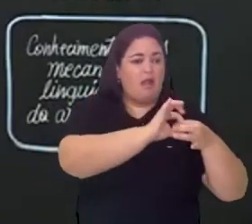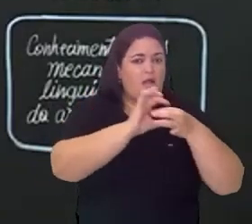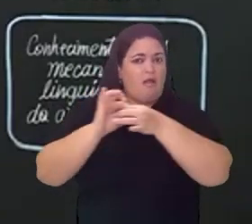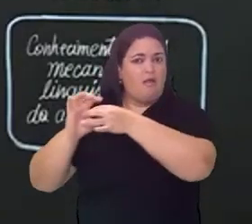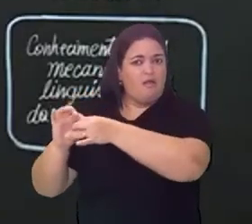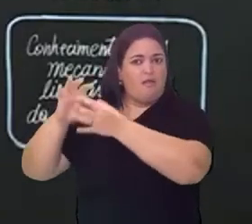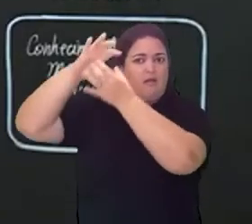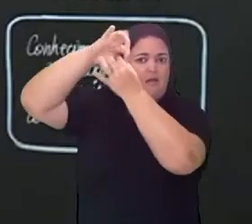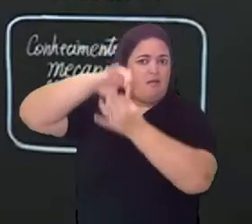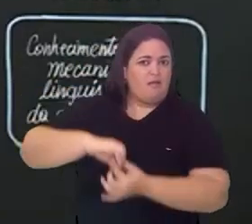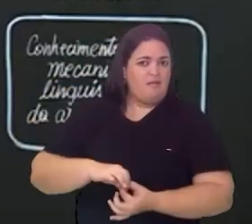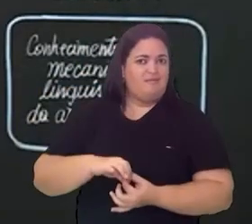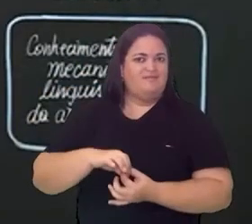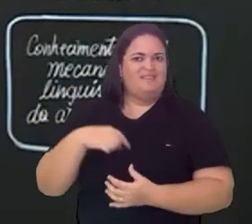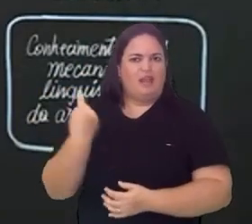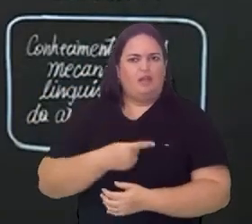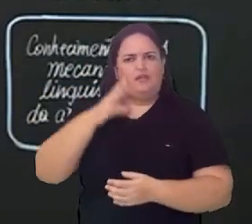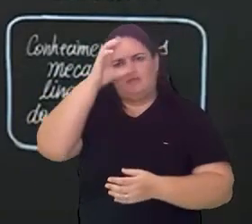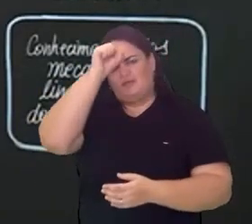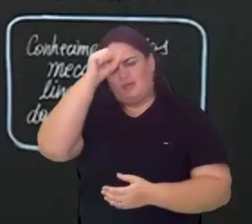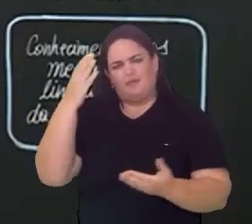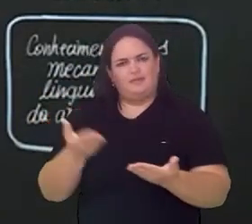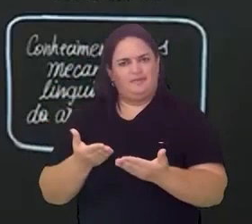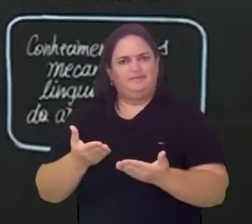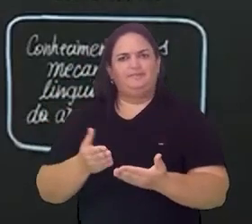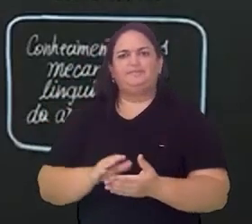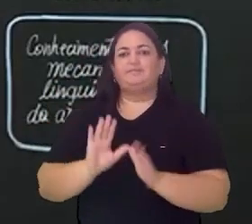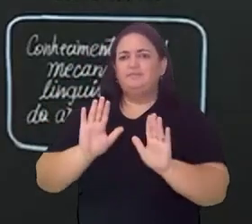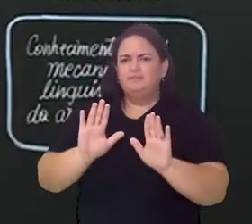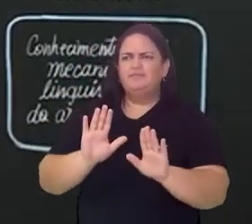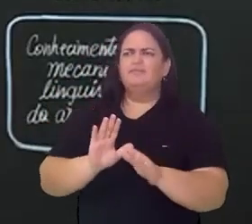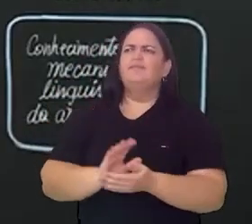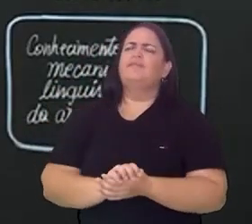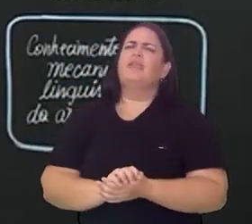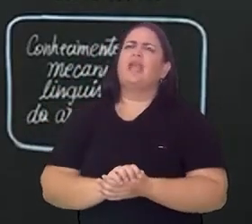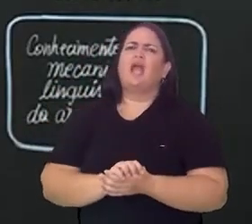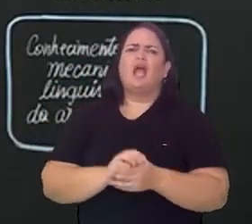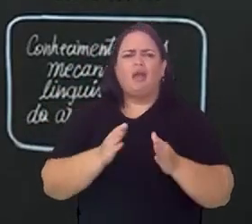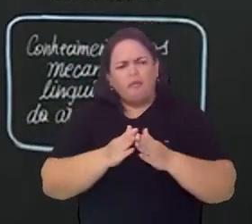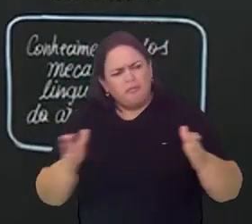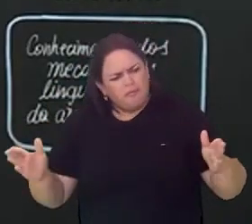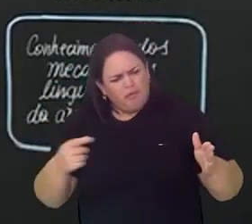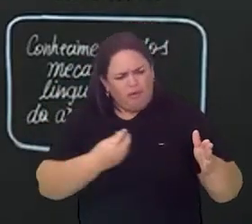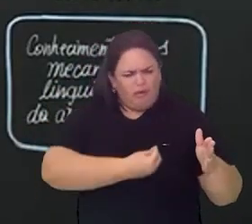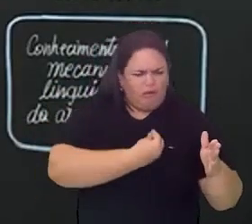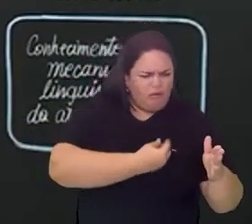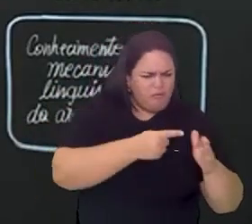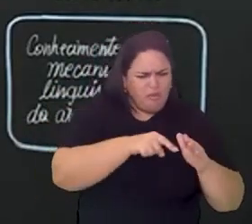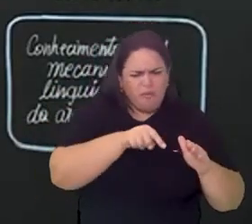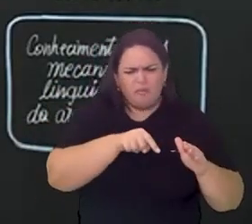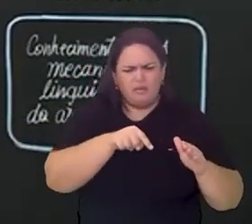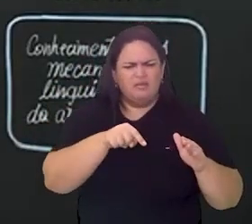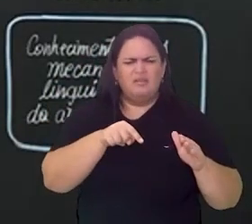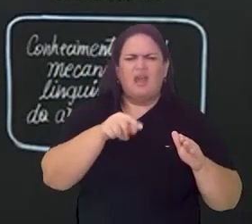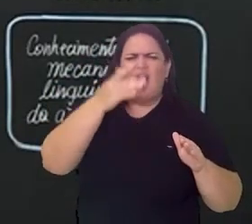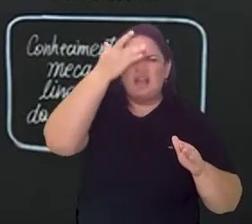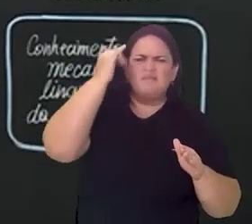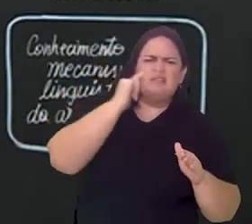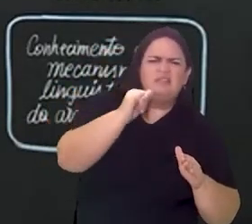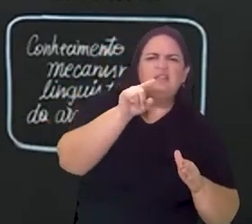mais coerente. Pode ser que em algum momento da sua vida você já tenha ouvido falar que o seu texto ele não está muito coeso, ele não está muito coerente, ou ele